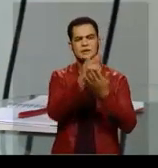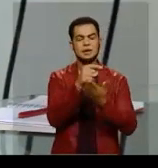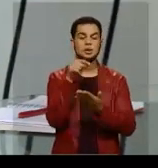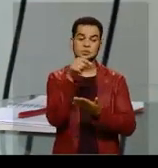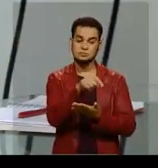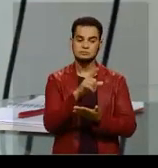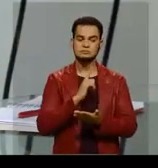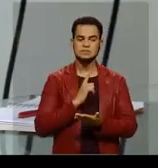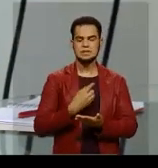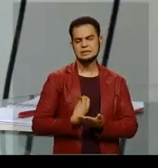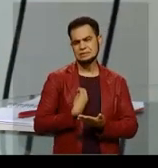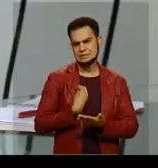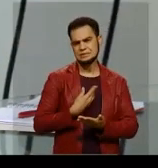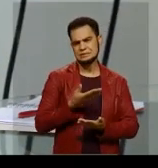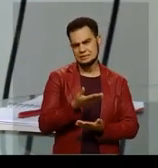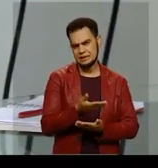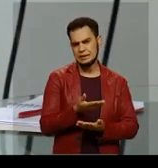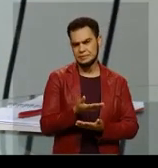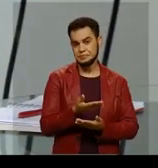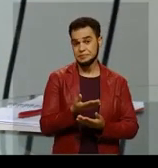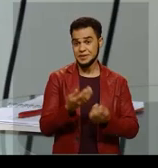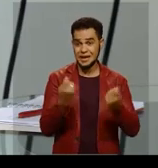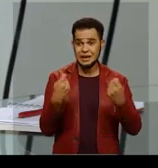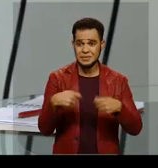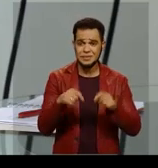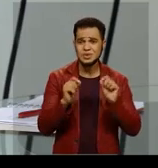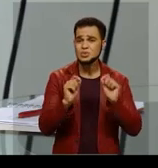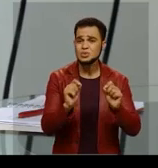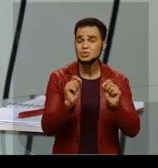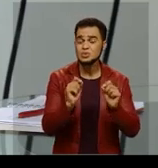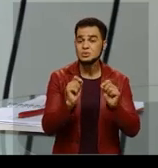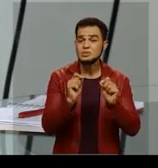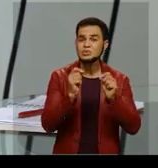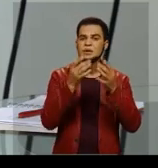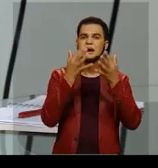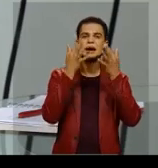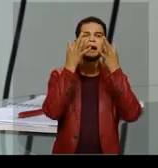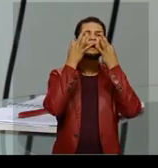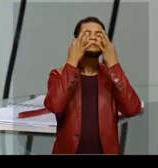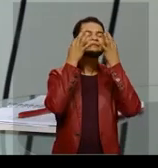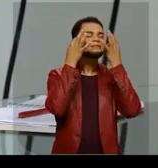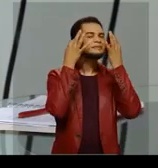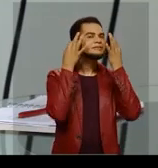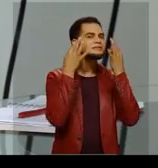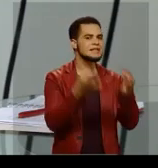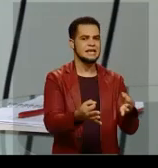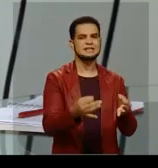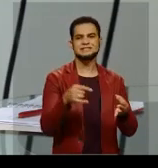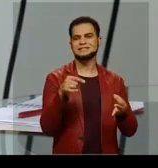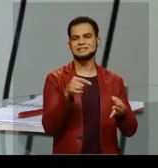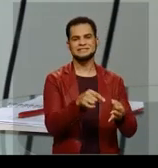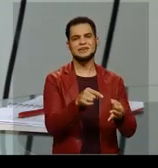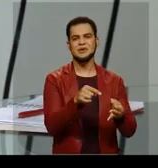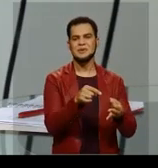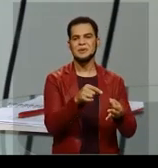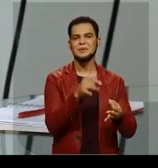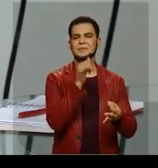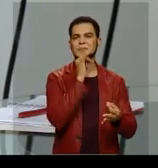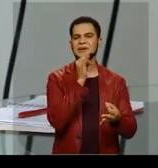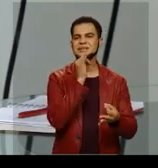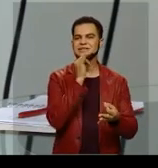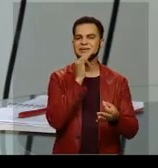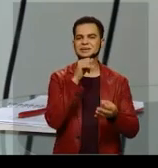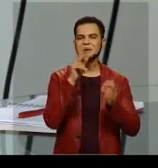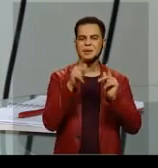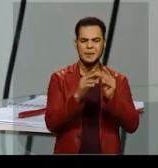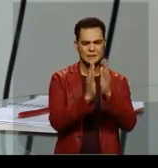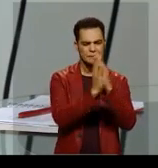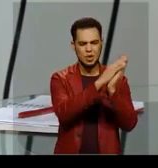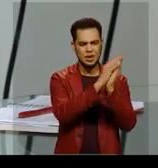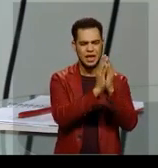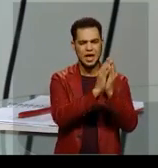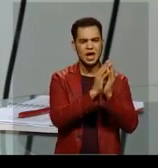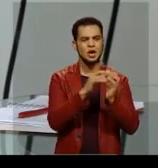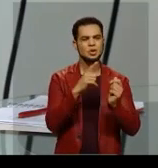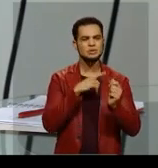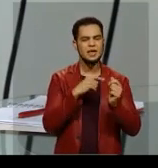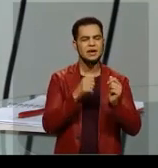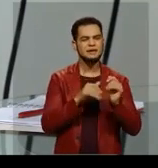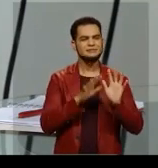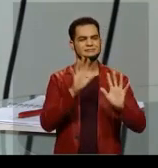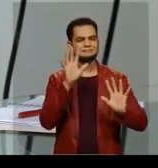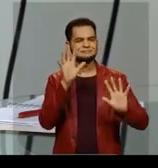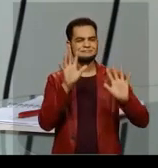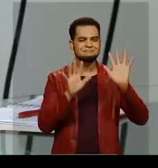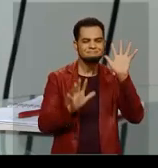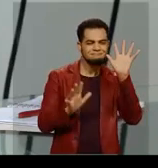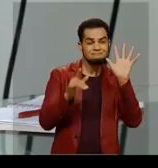você precisa, por exemplo, prestar atenção nos gestos, né, dos personagens, na